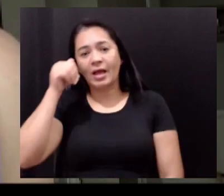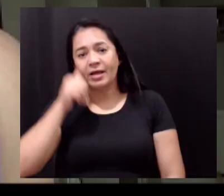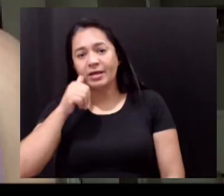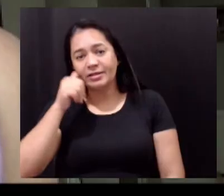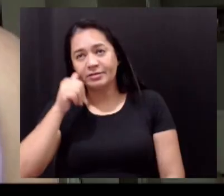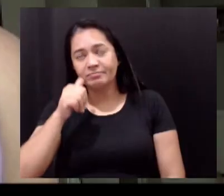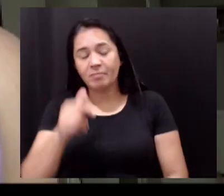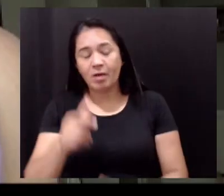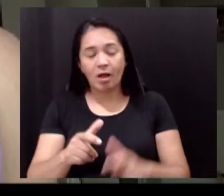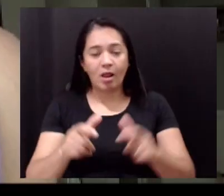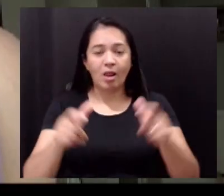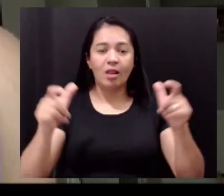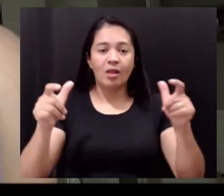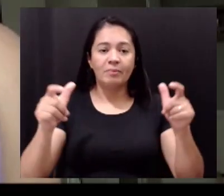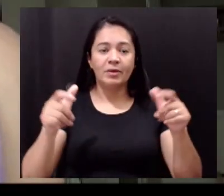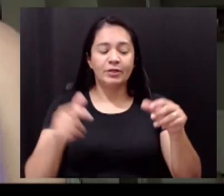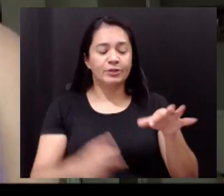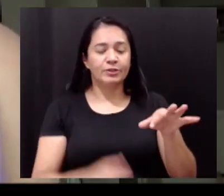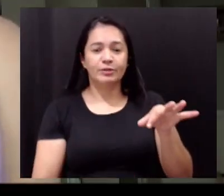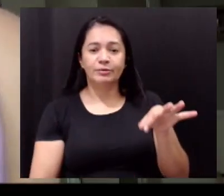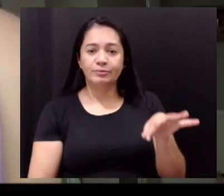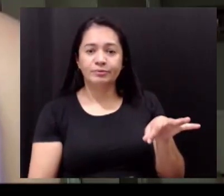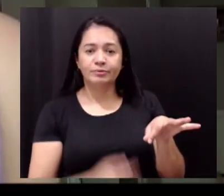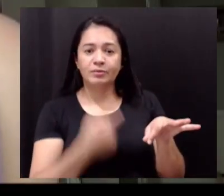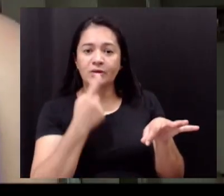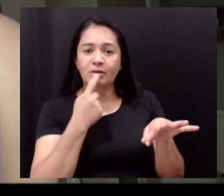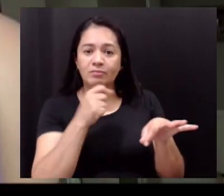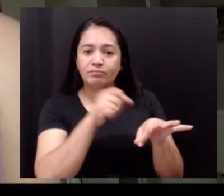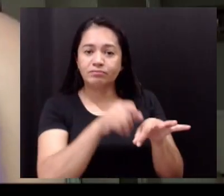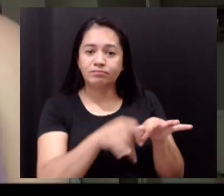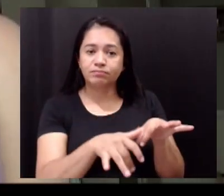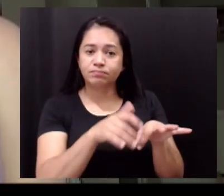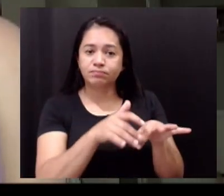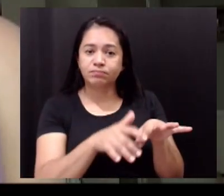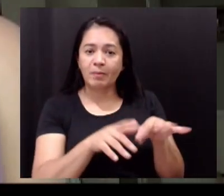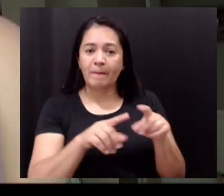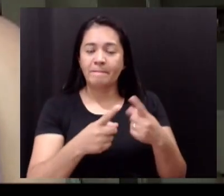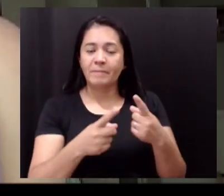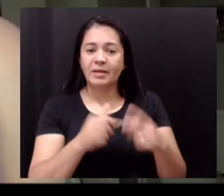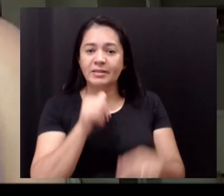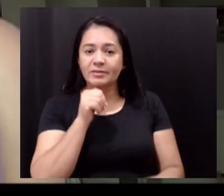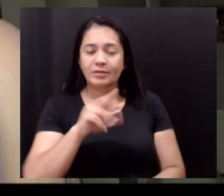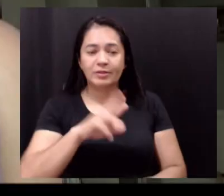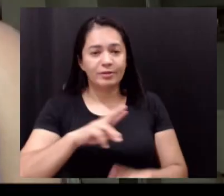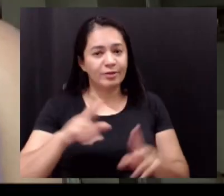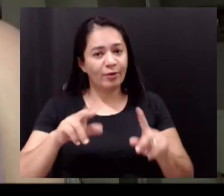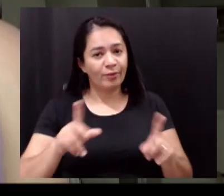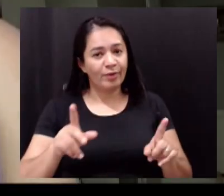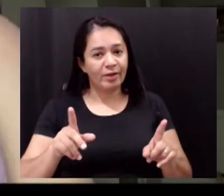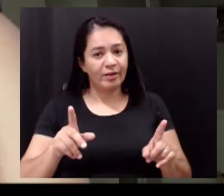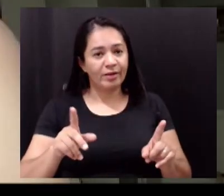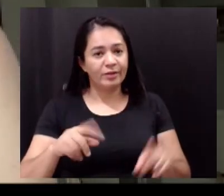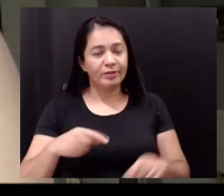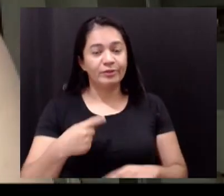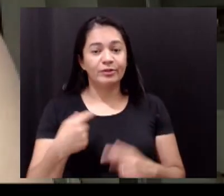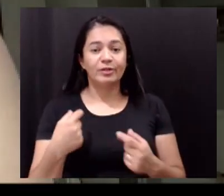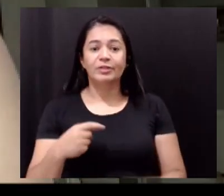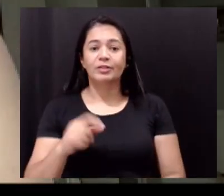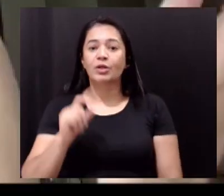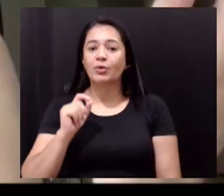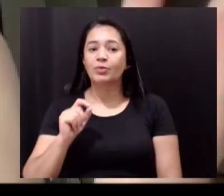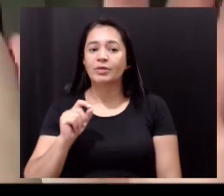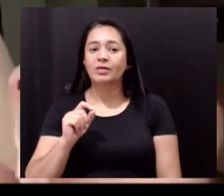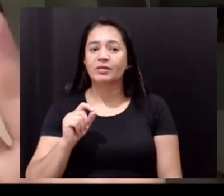um sangramento uterino que não é mais esperado, a gente tem uma chance considerável disso ser